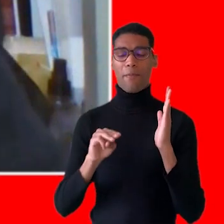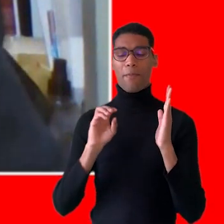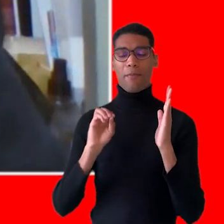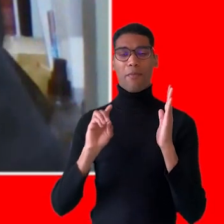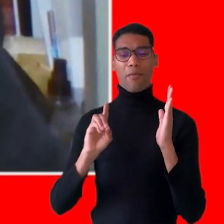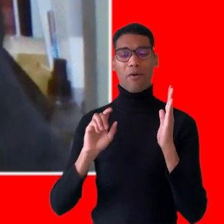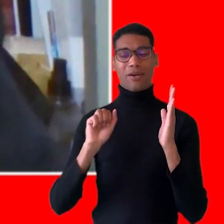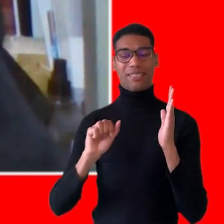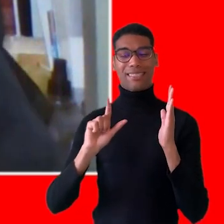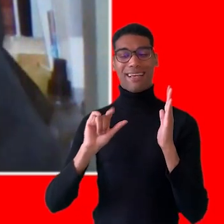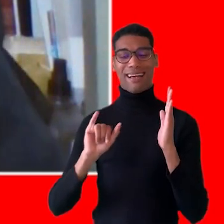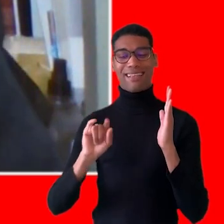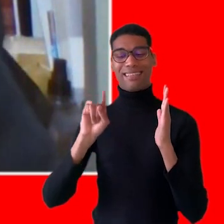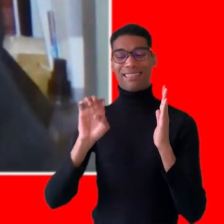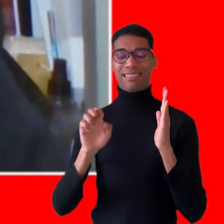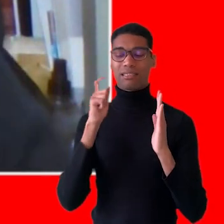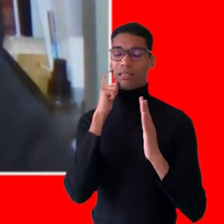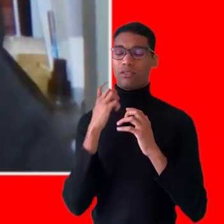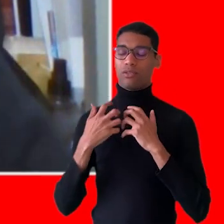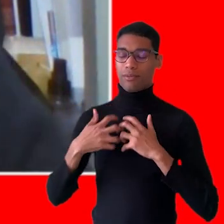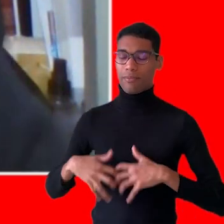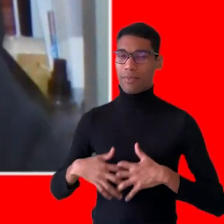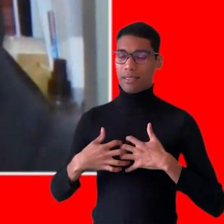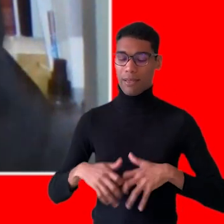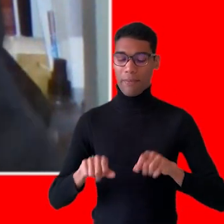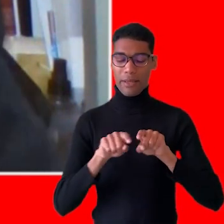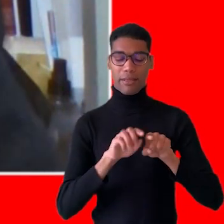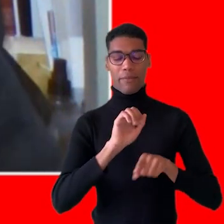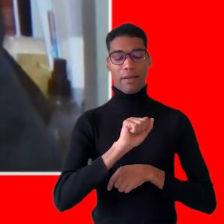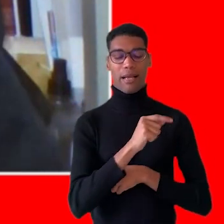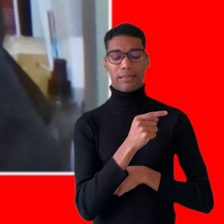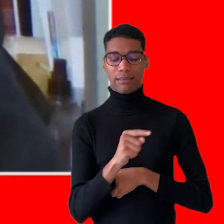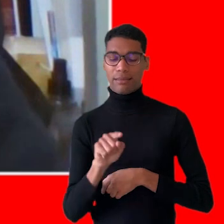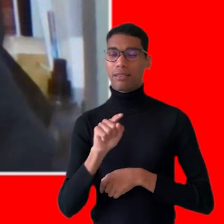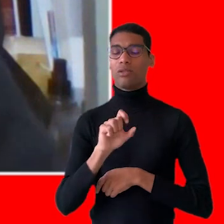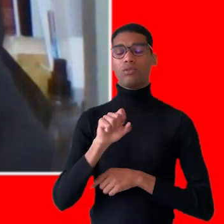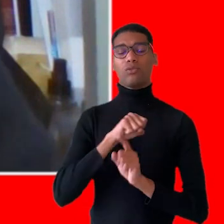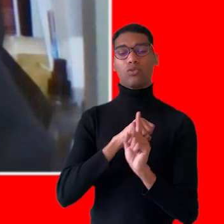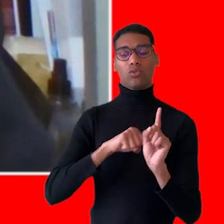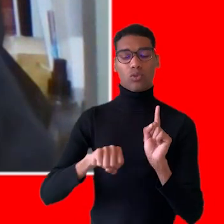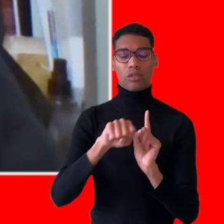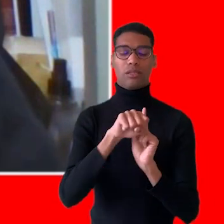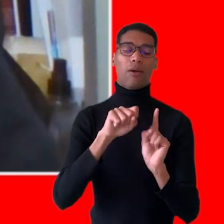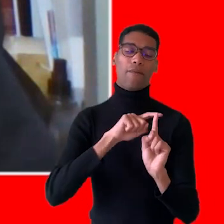de pensamento e ação social e política.